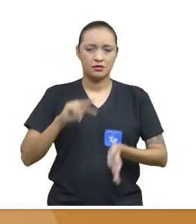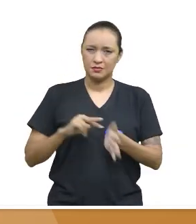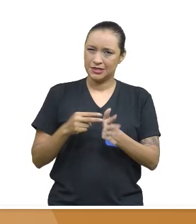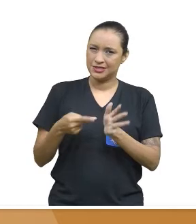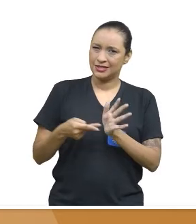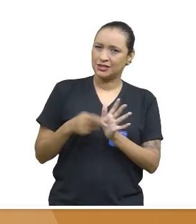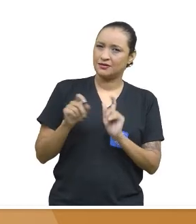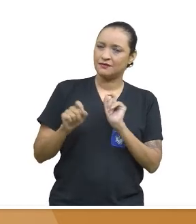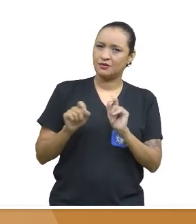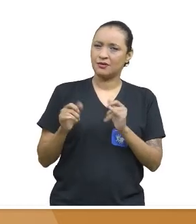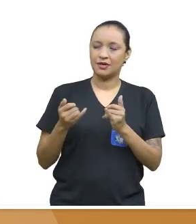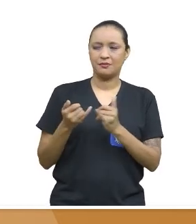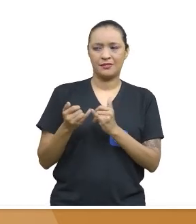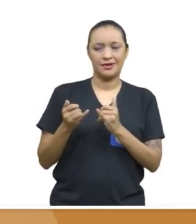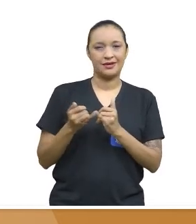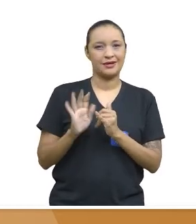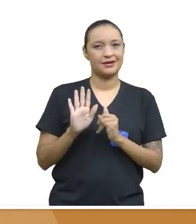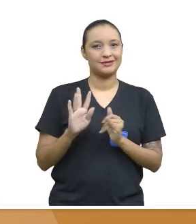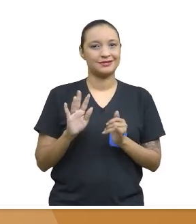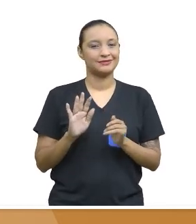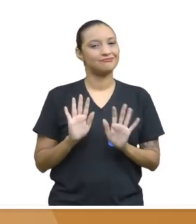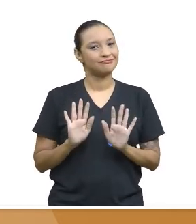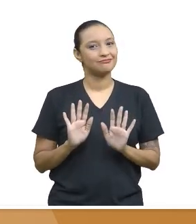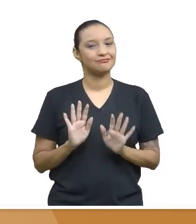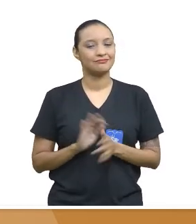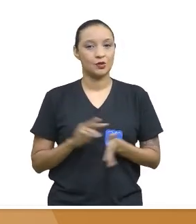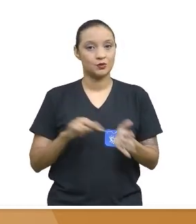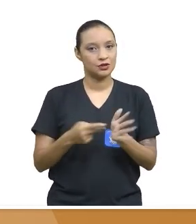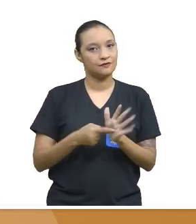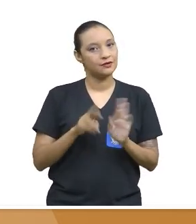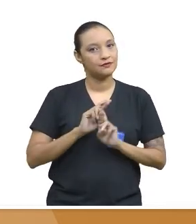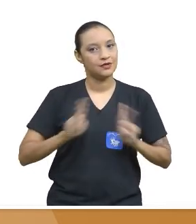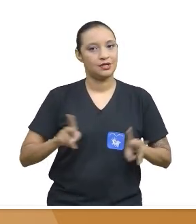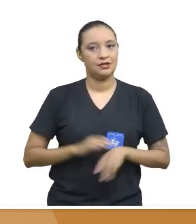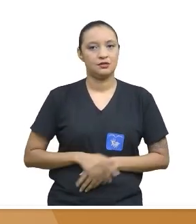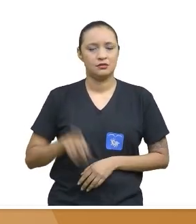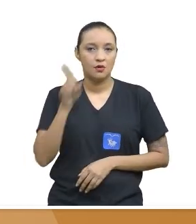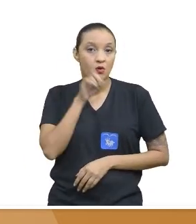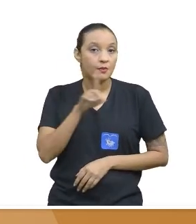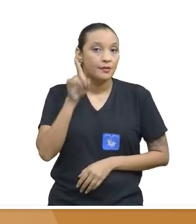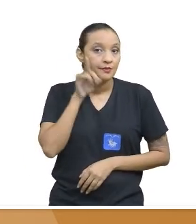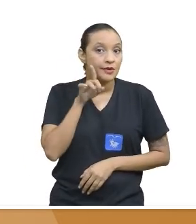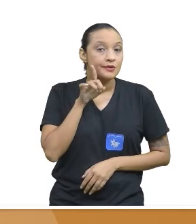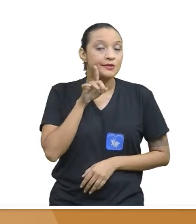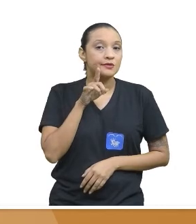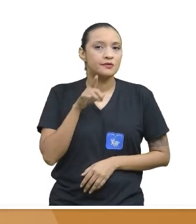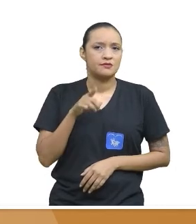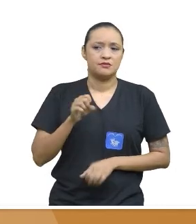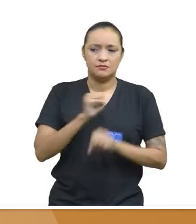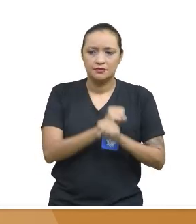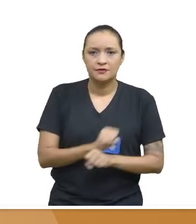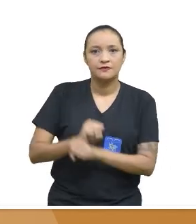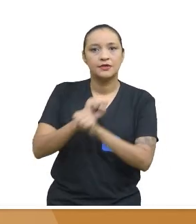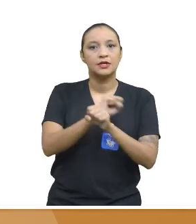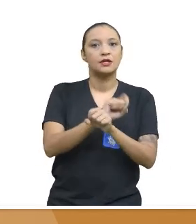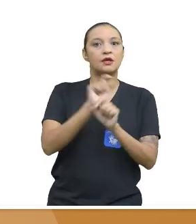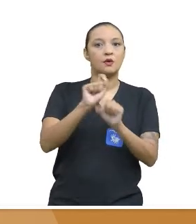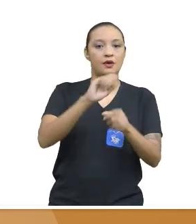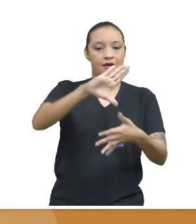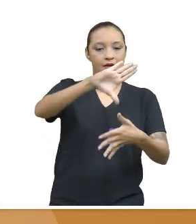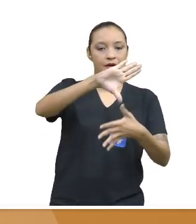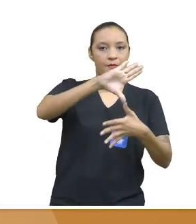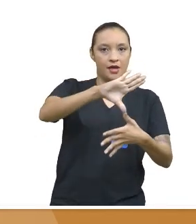parece que quer dizer. Né? Os Estados Unidos iriam defender a América de todo